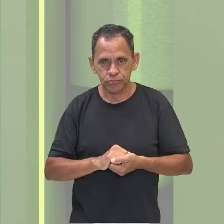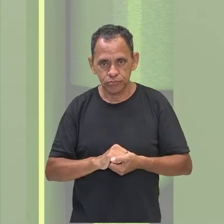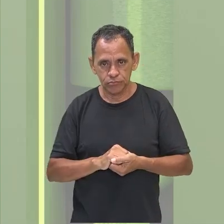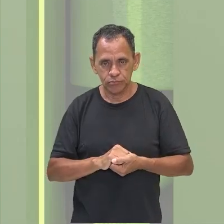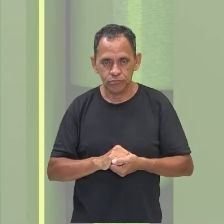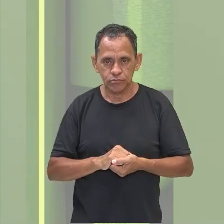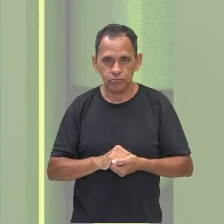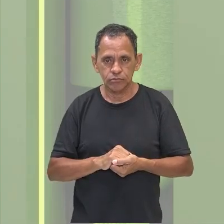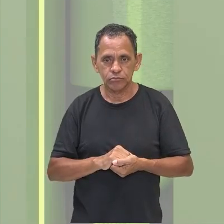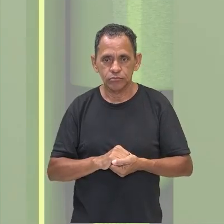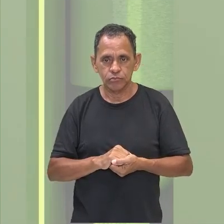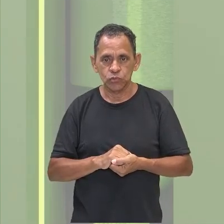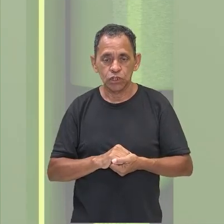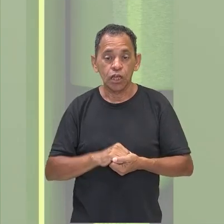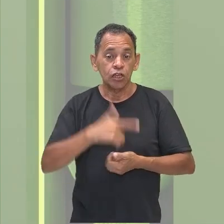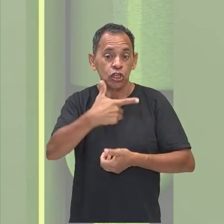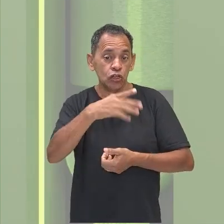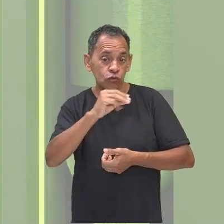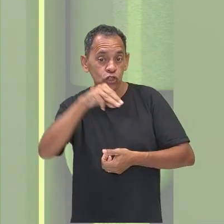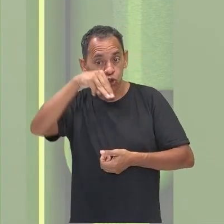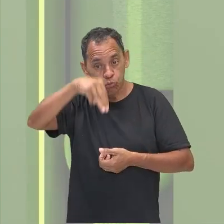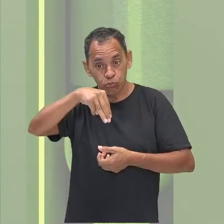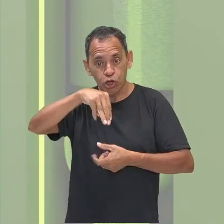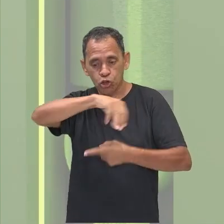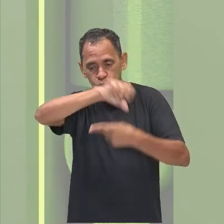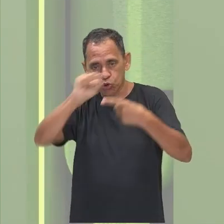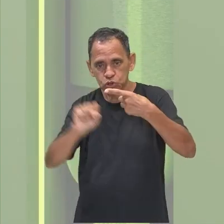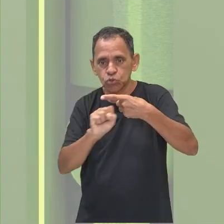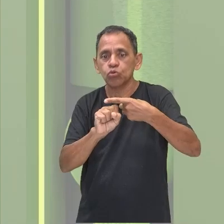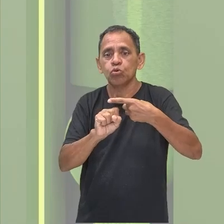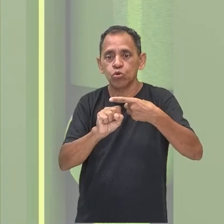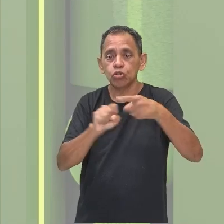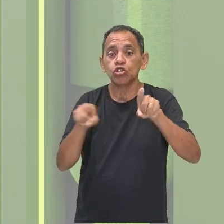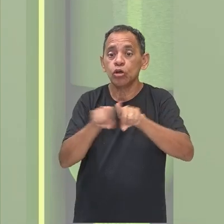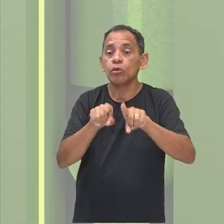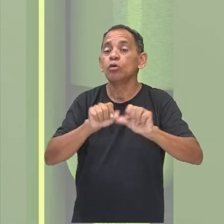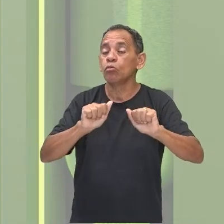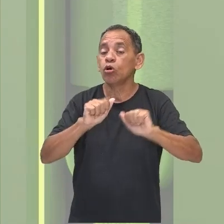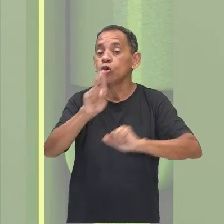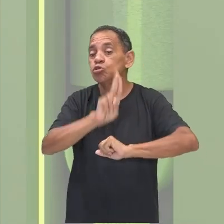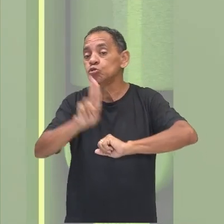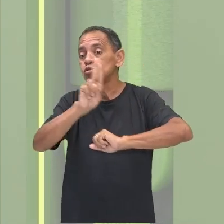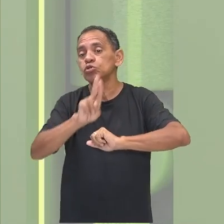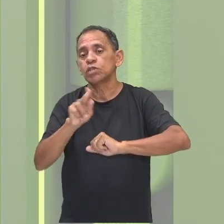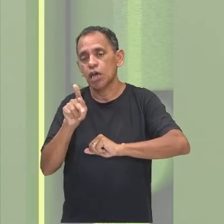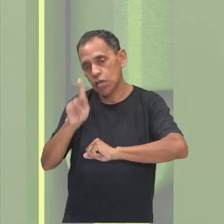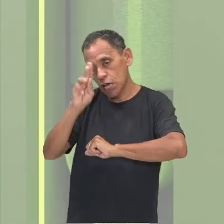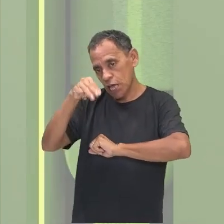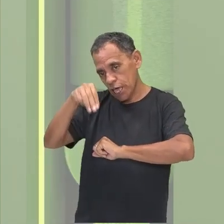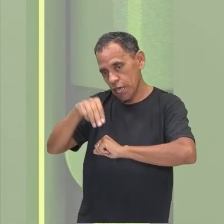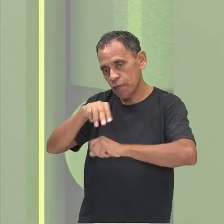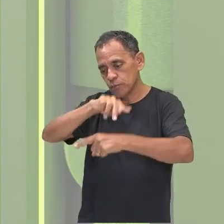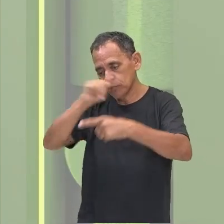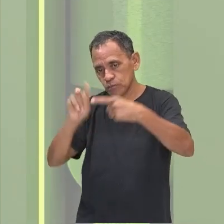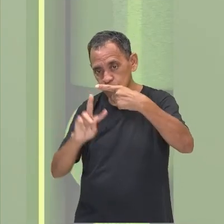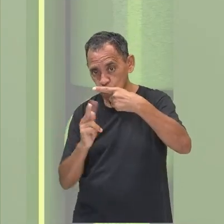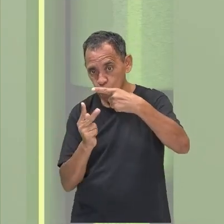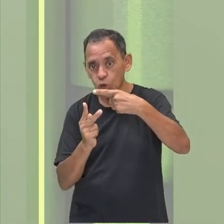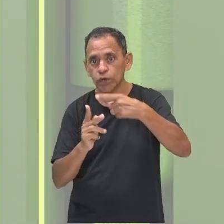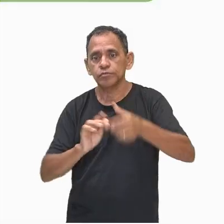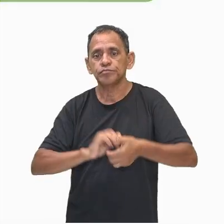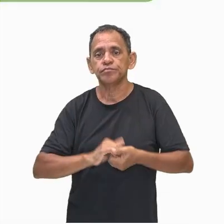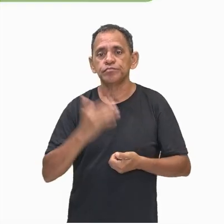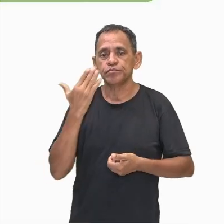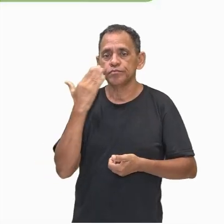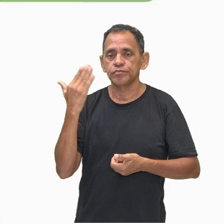pessoal obviamente há uma diferença enorme aí nesses dois valores por conta das suas unidades observando a imagem que eu